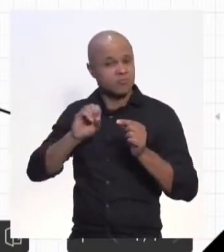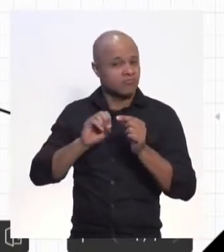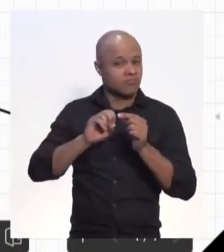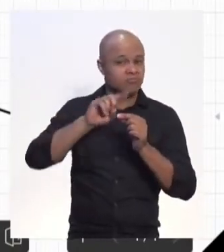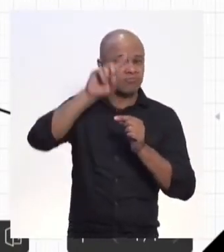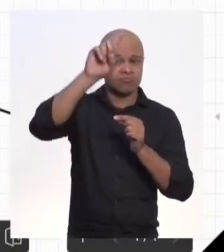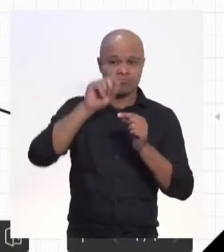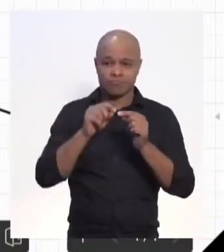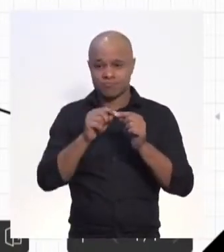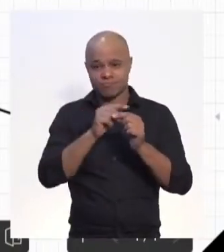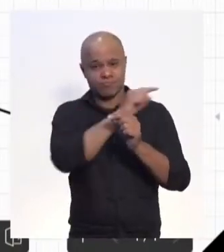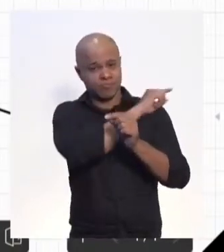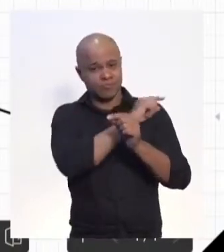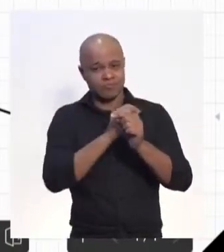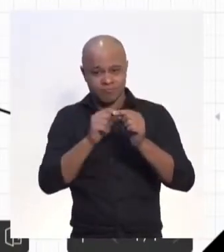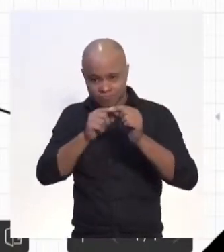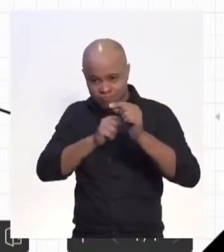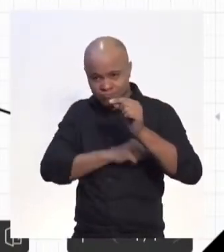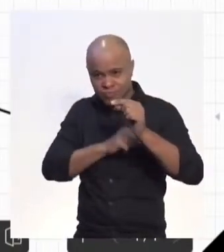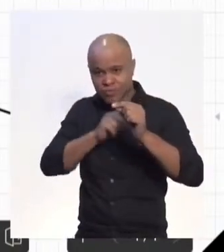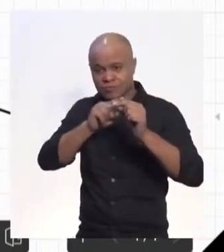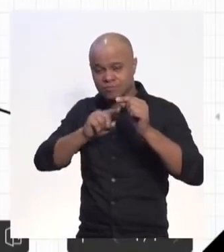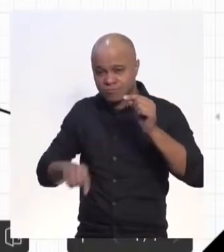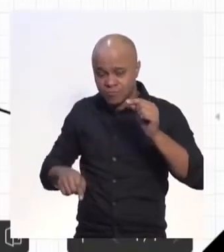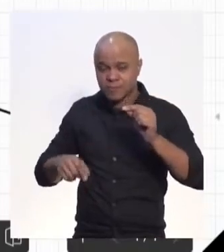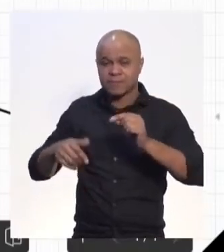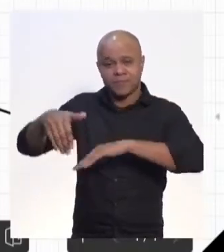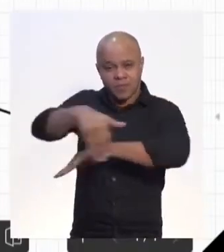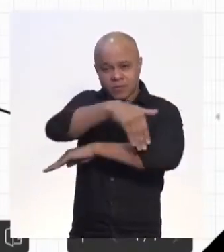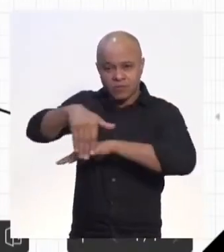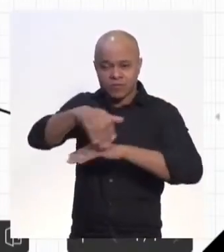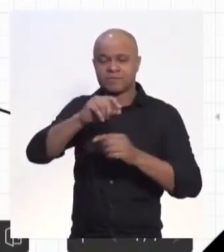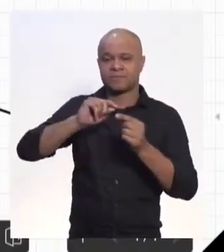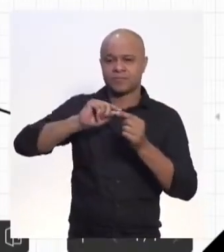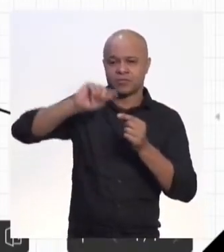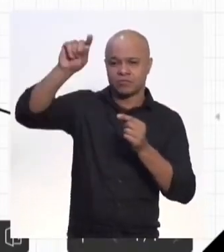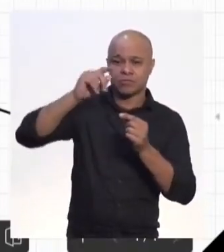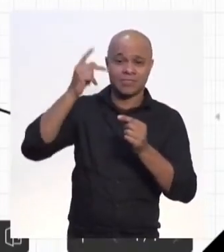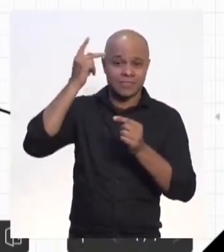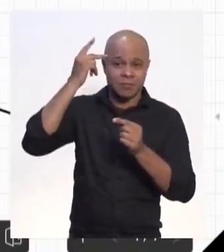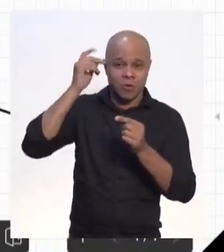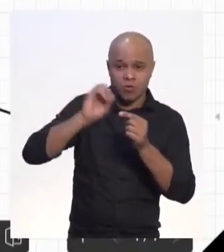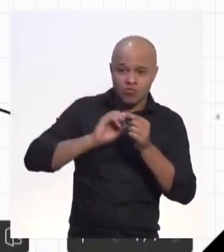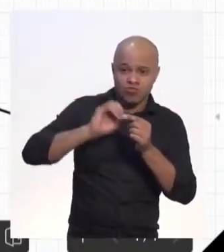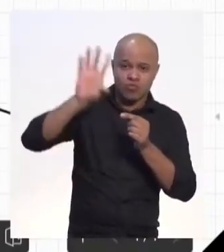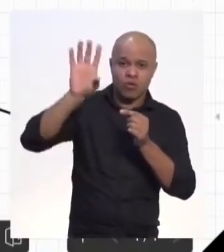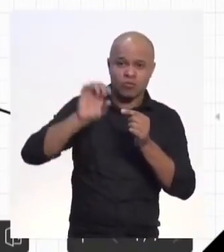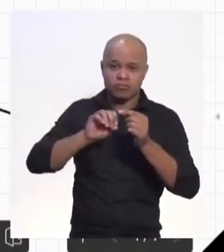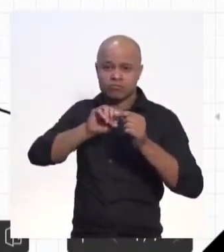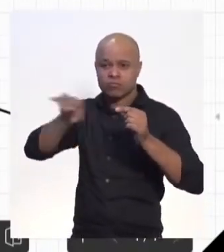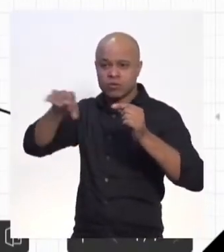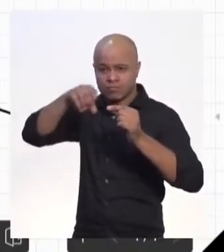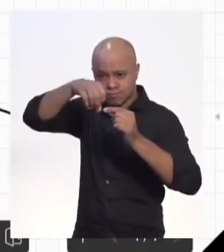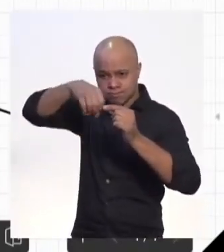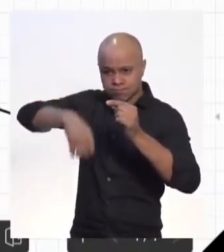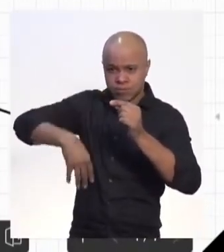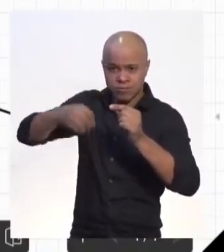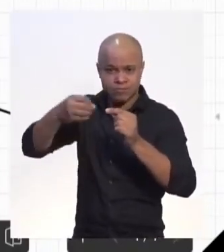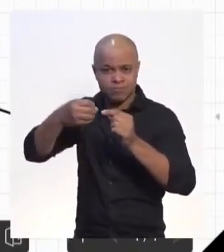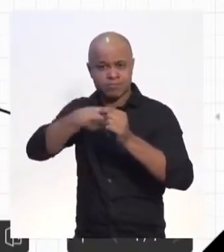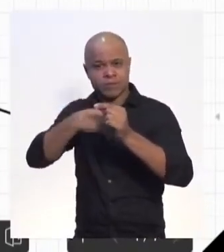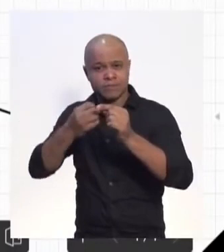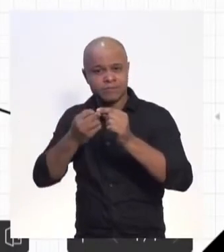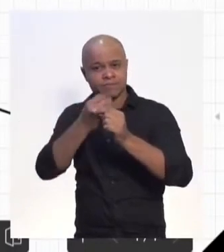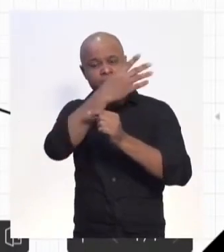quantidade gigantesca de rodovias, que saem de São Paulo, sentido interior, sentido